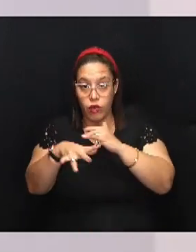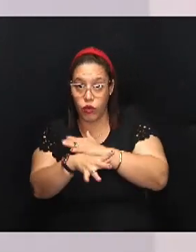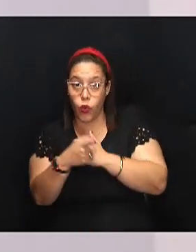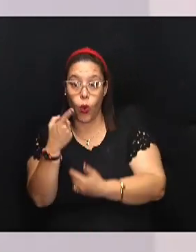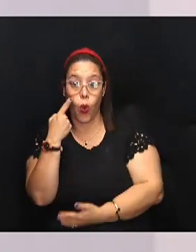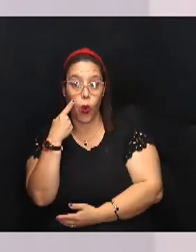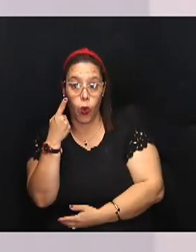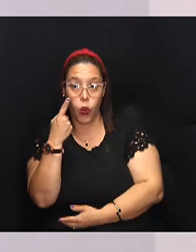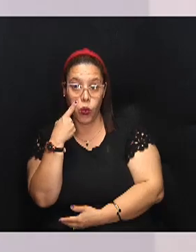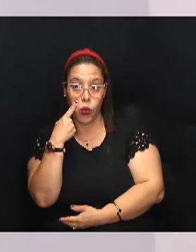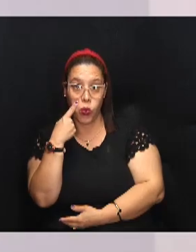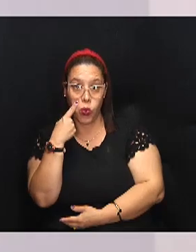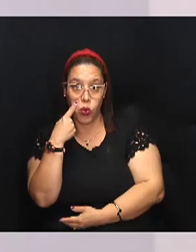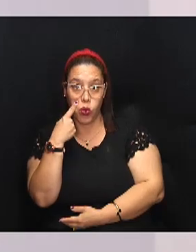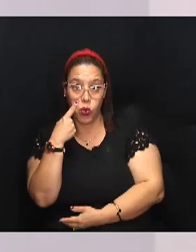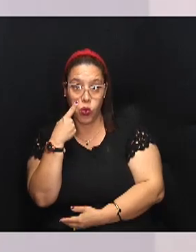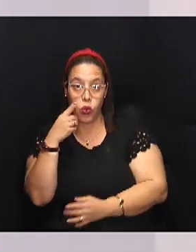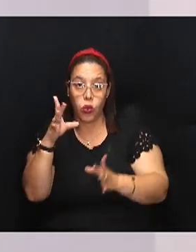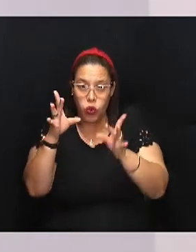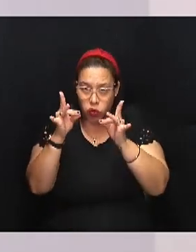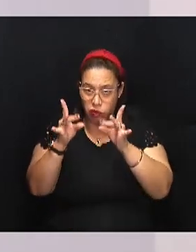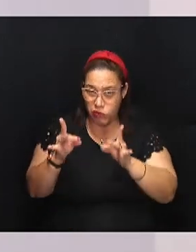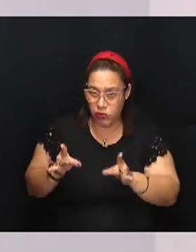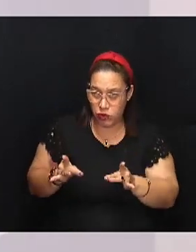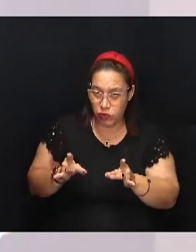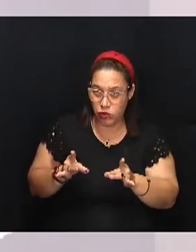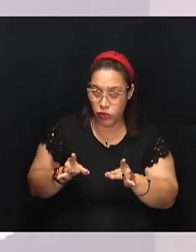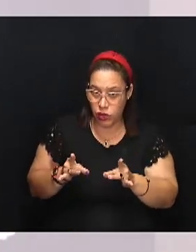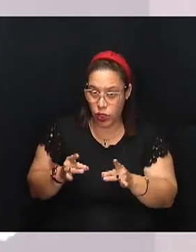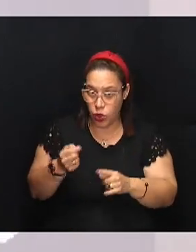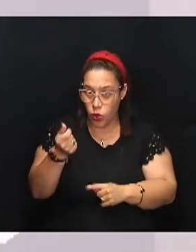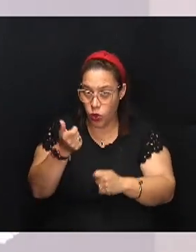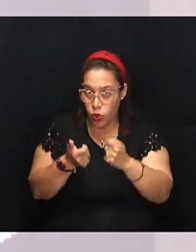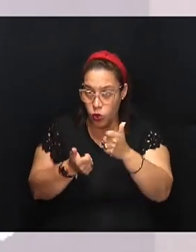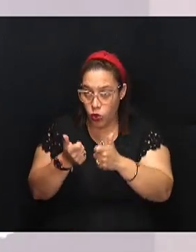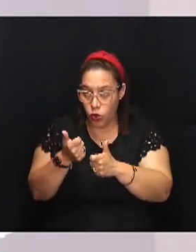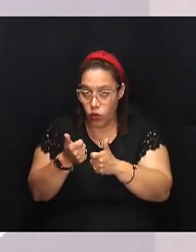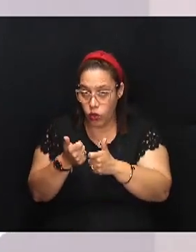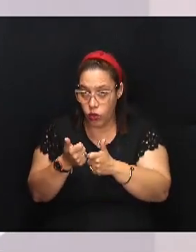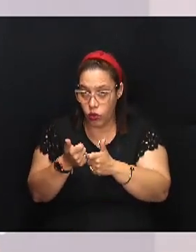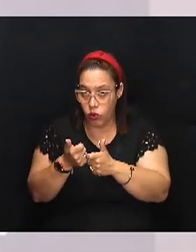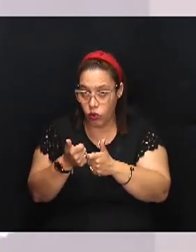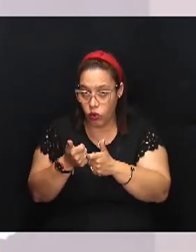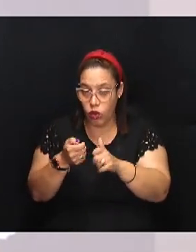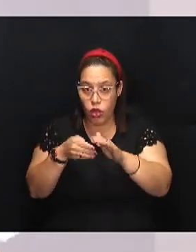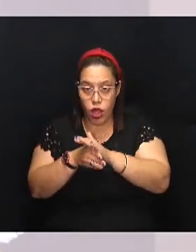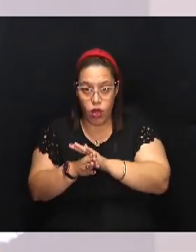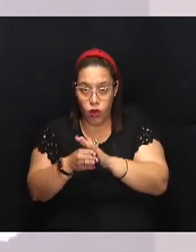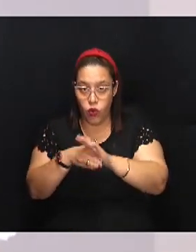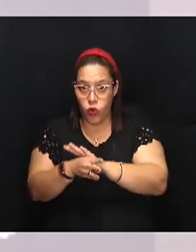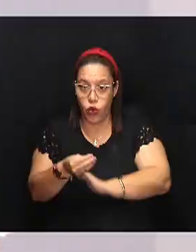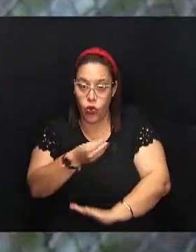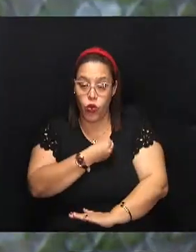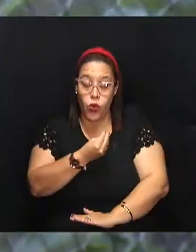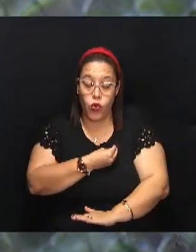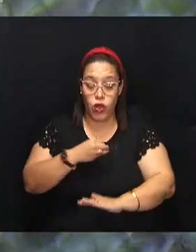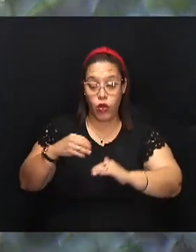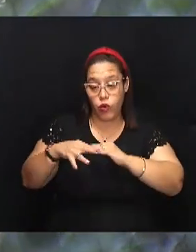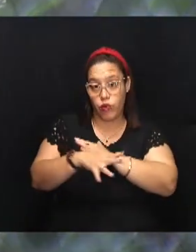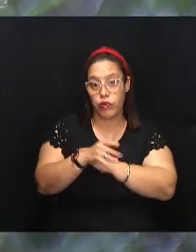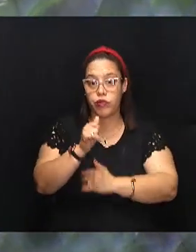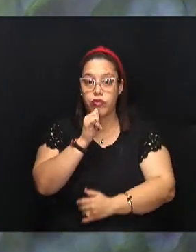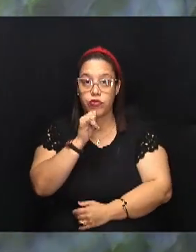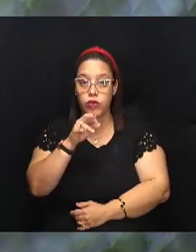Olha, as espécies são principalmente aquelas que são quase animais sinantrópicos, ou seja, animais que estão acostumados a viver no meio urbano. Por